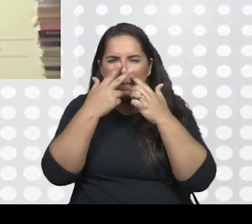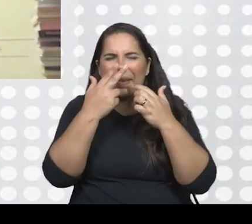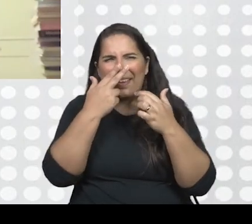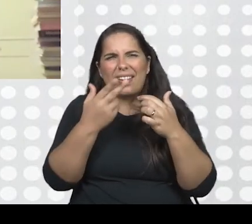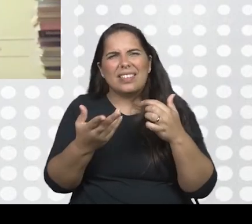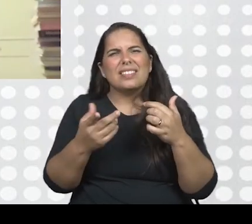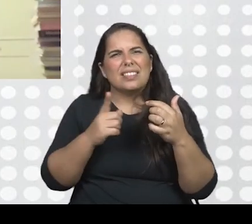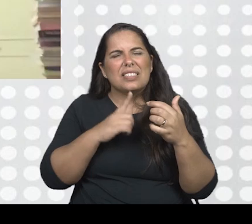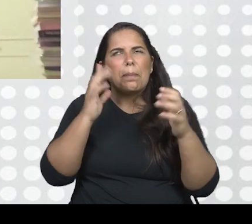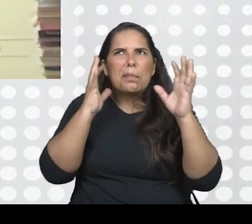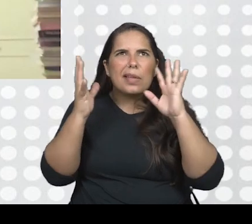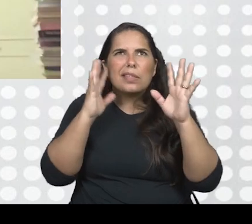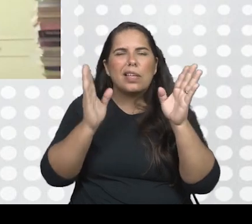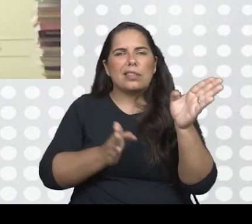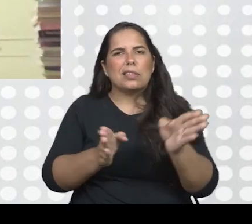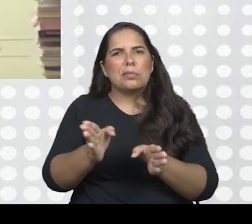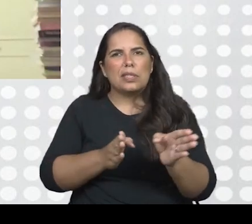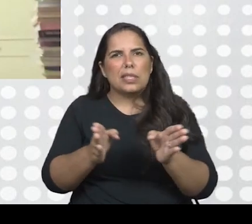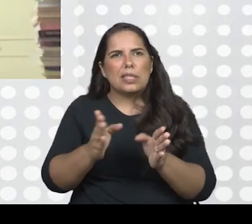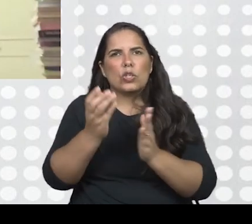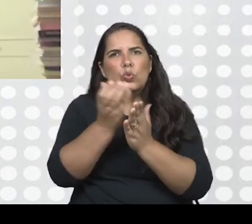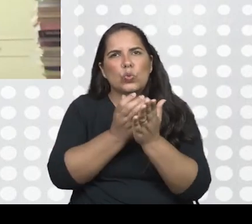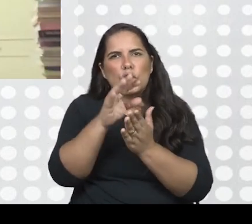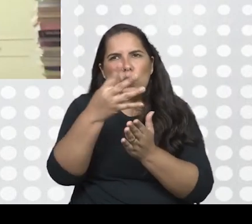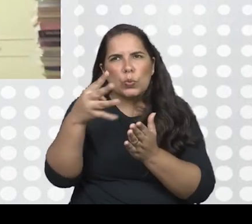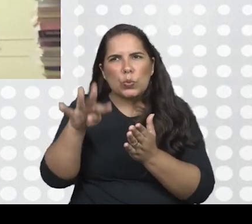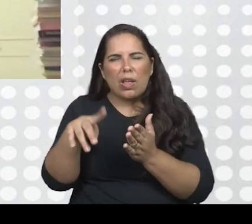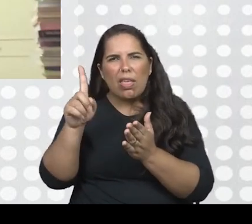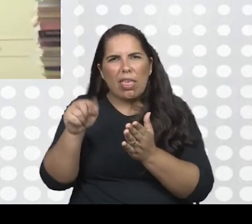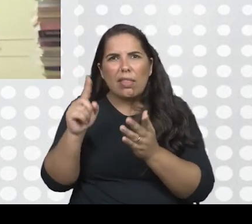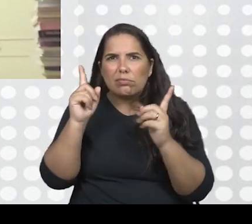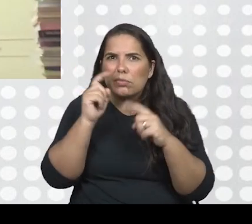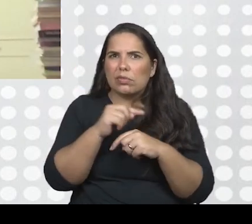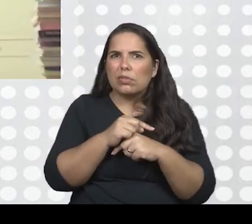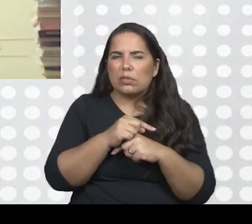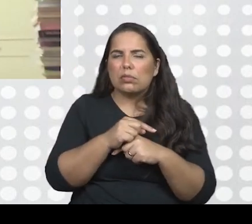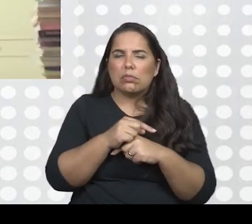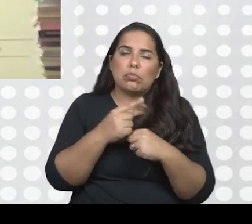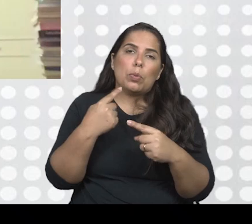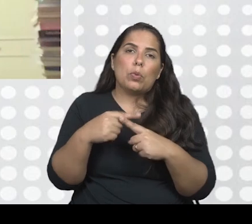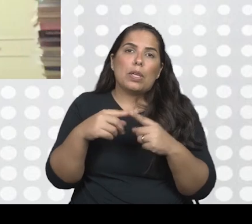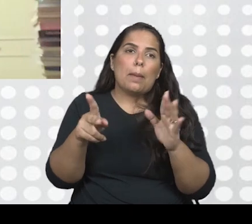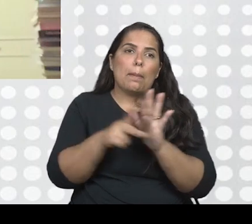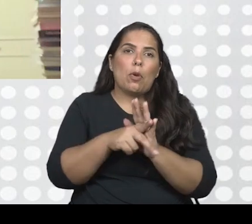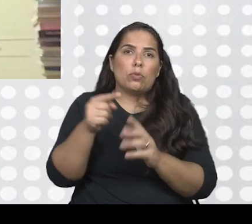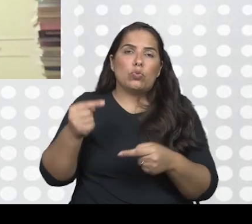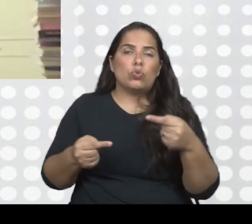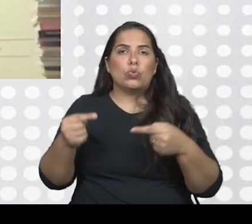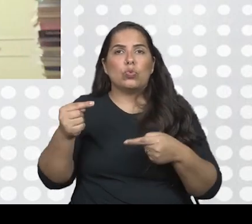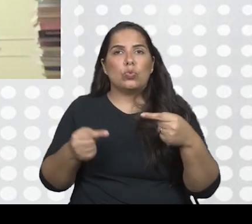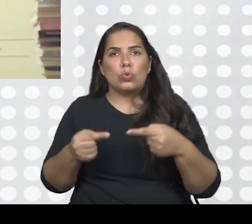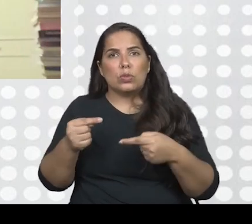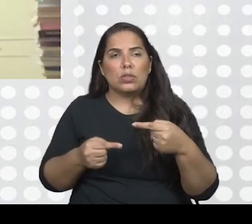parece que pensar acessibilidade curricular é bastante complexo, inclusive porque a própria